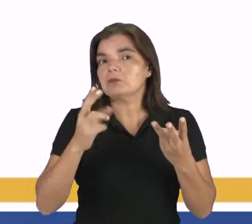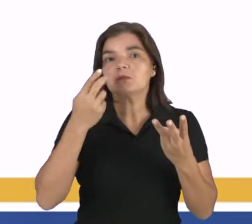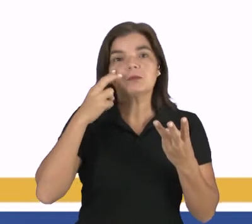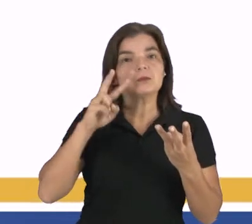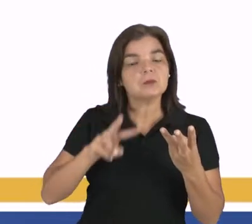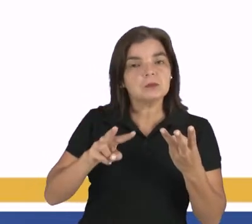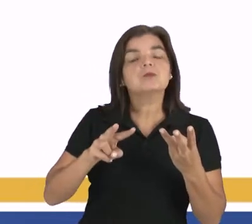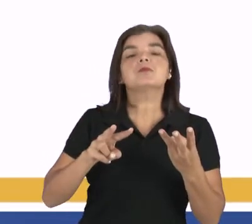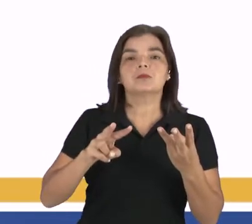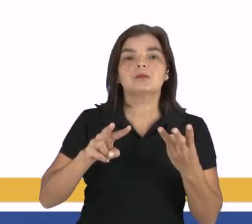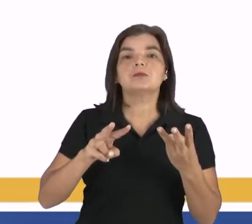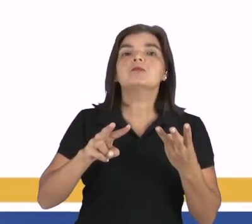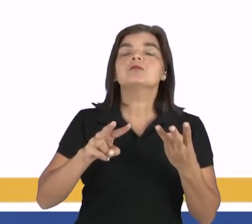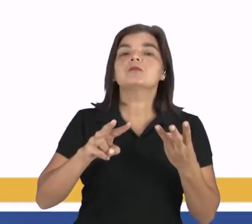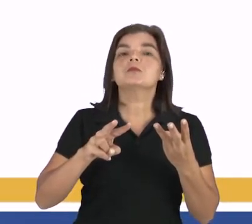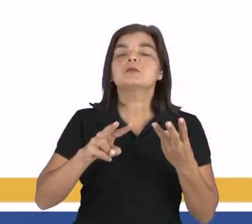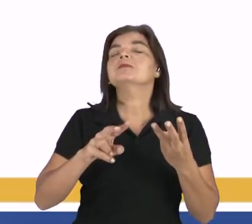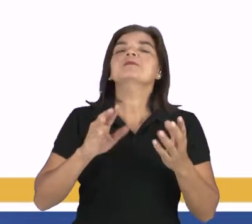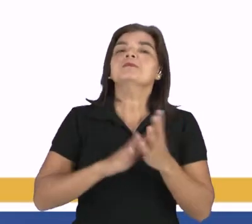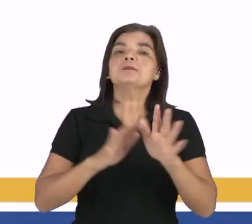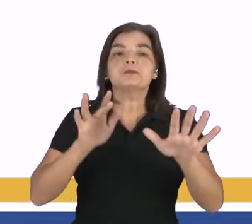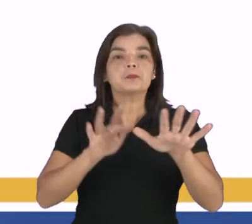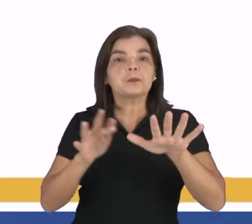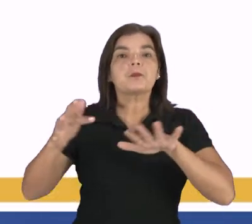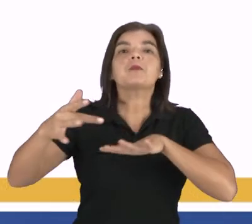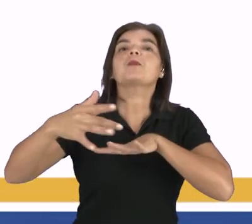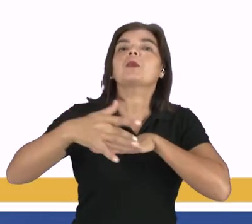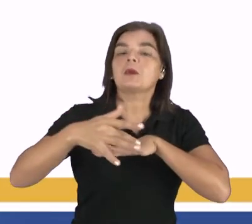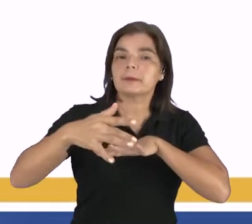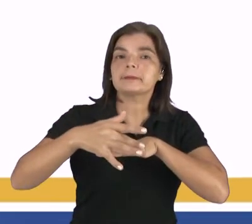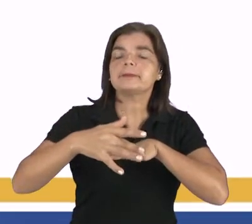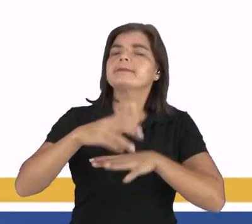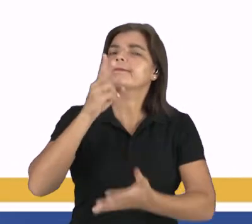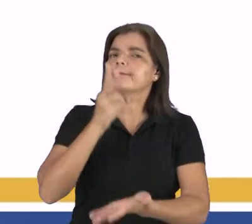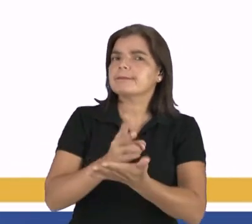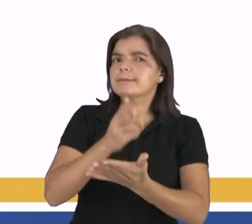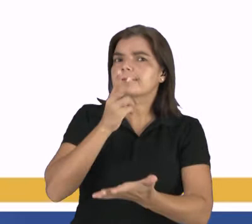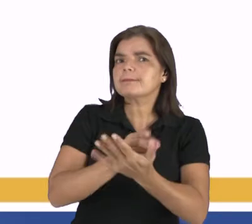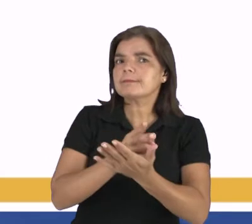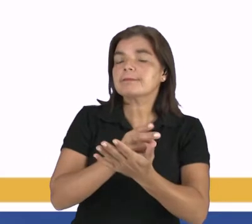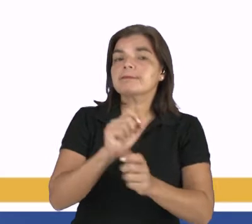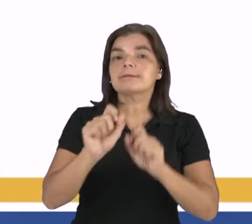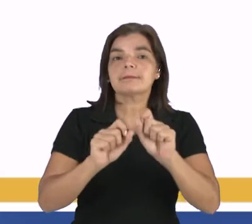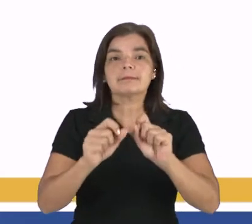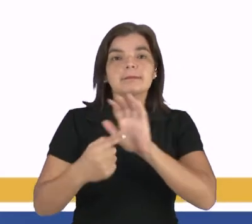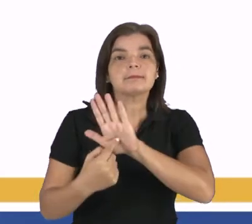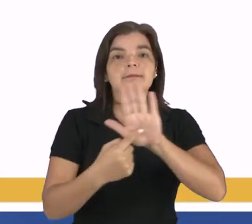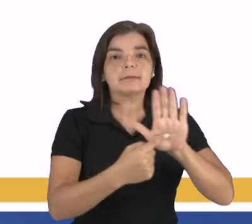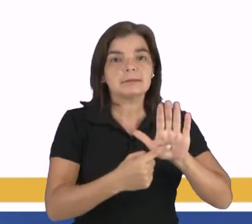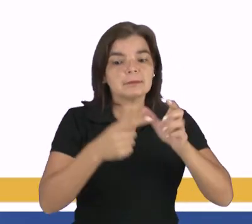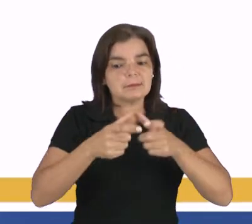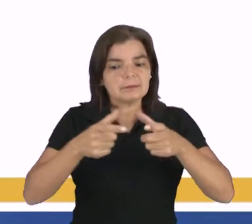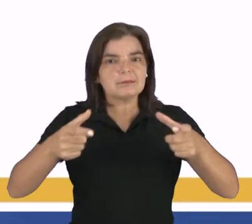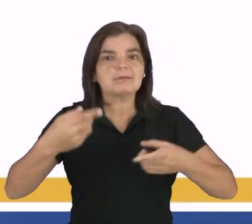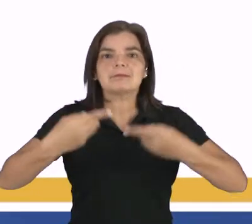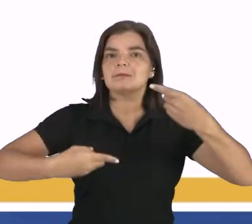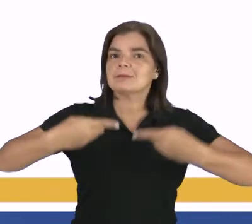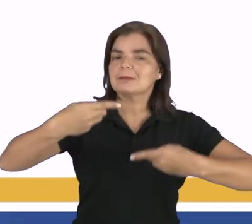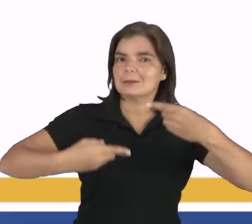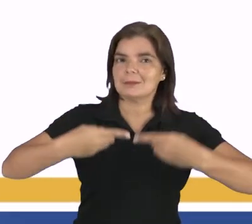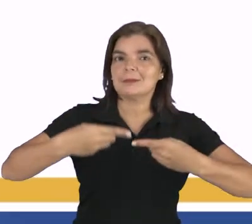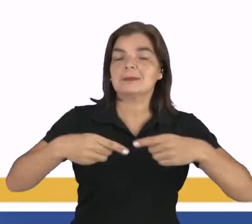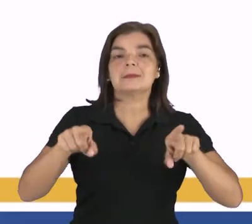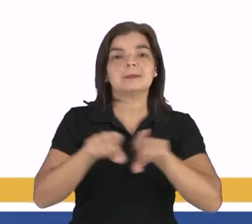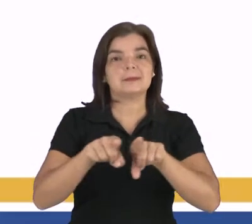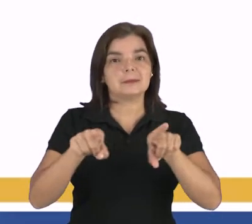gente vê nos meios de mídia, nos veículos midiáticos, eles sempre possam promover um amplo debate,